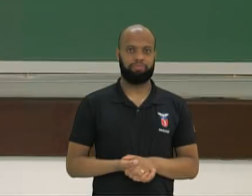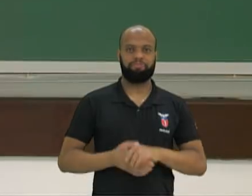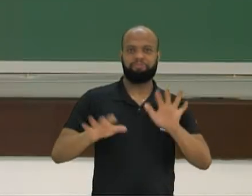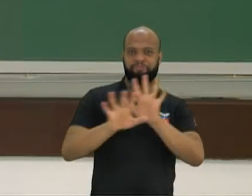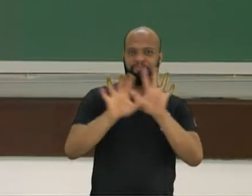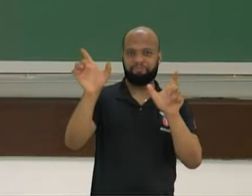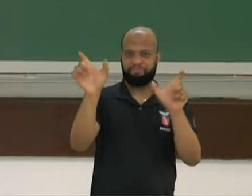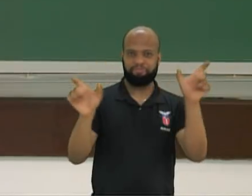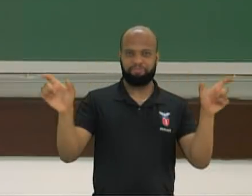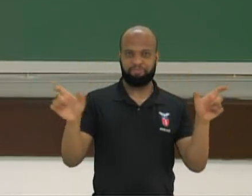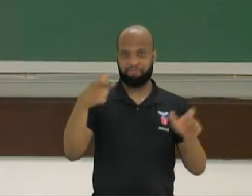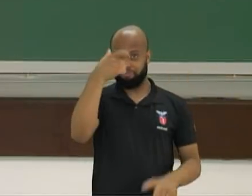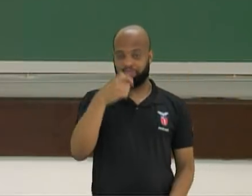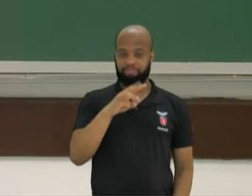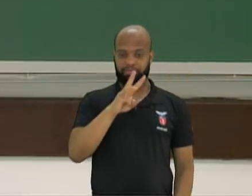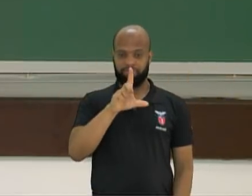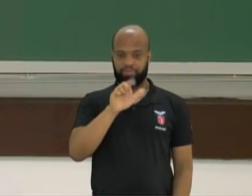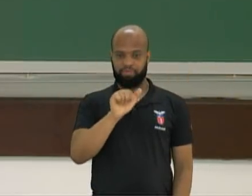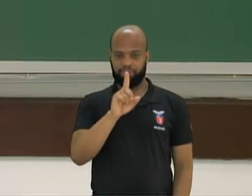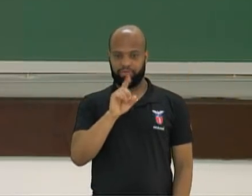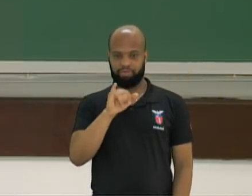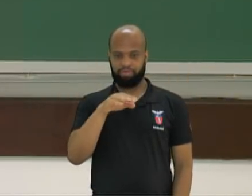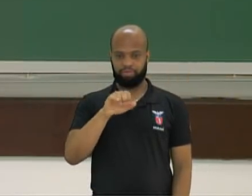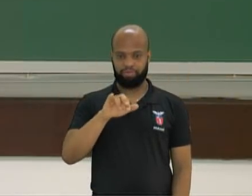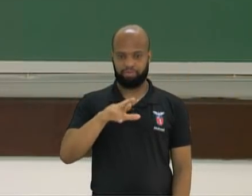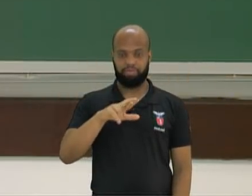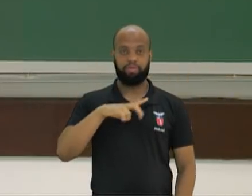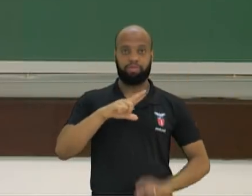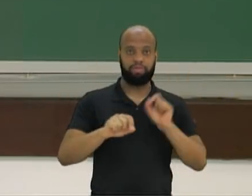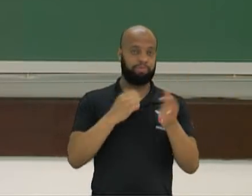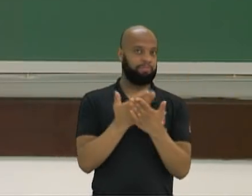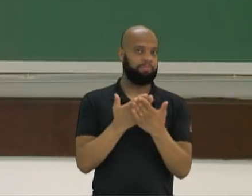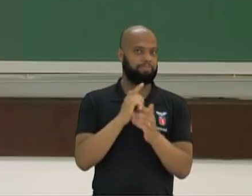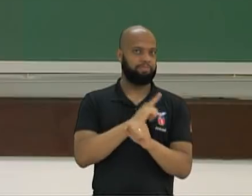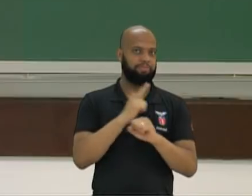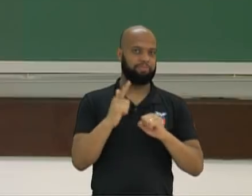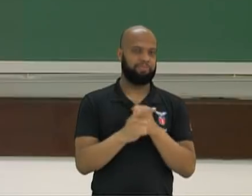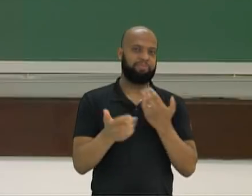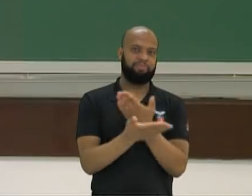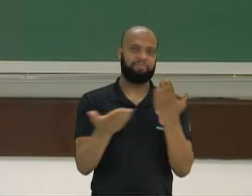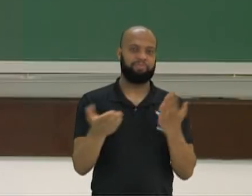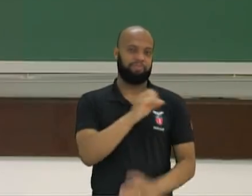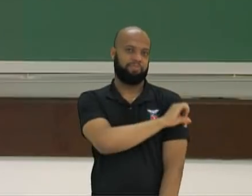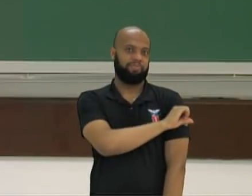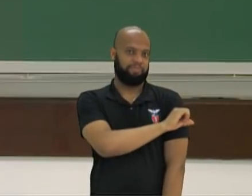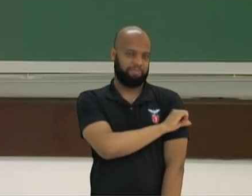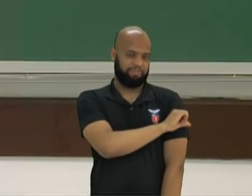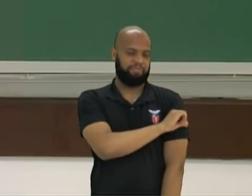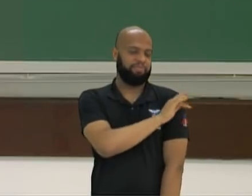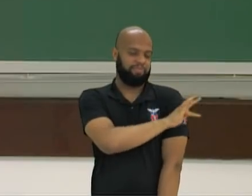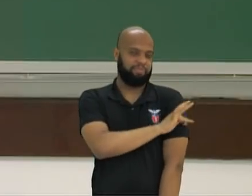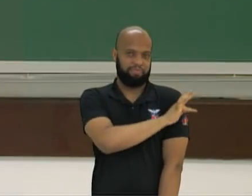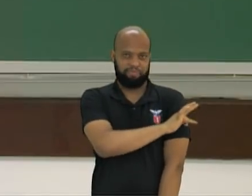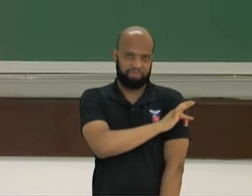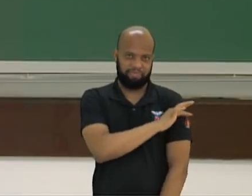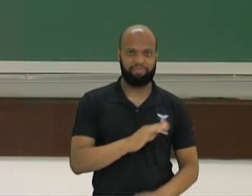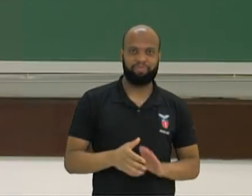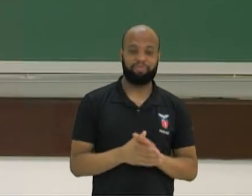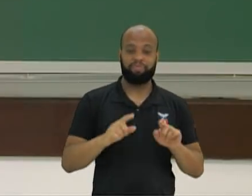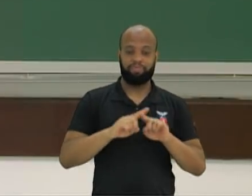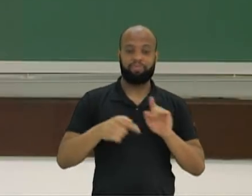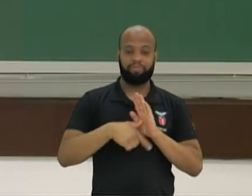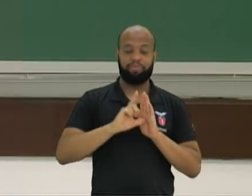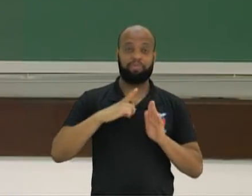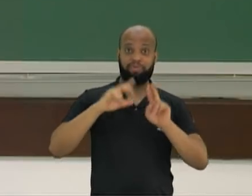Salve, salve galera! Professor Vladimir da área com mais uma aula de Geografia para você do nono ano do ensino fundamental. Antes